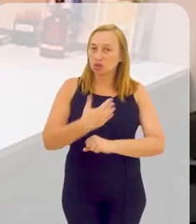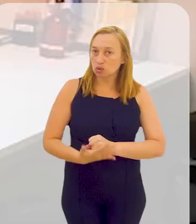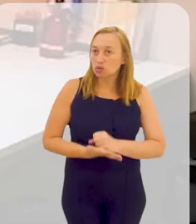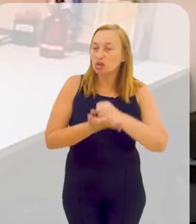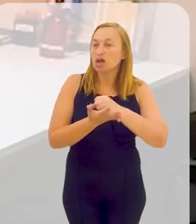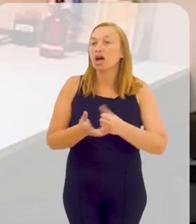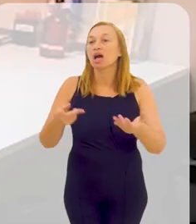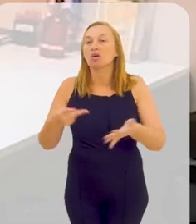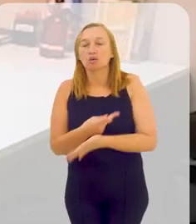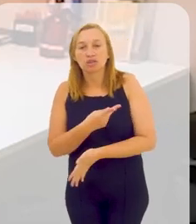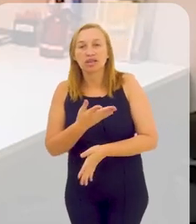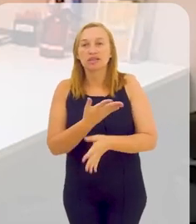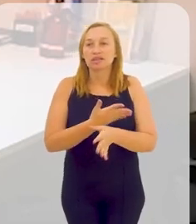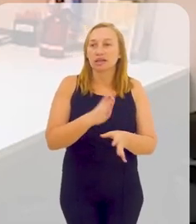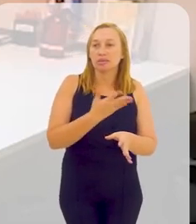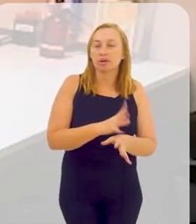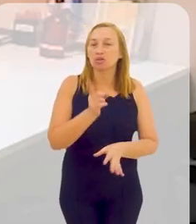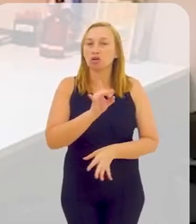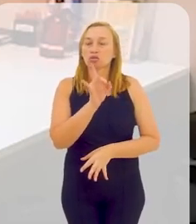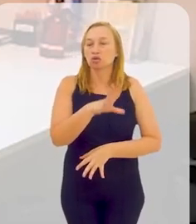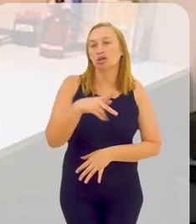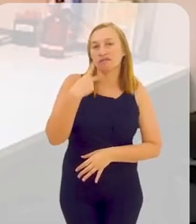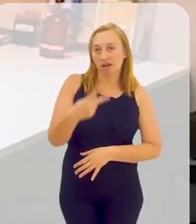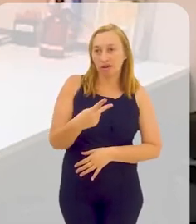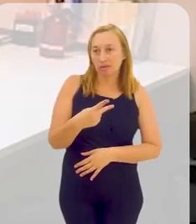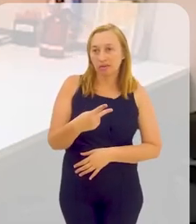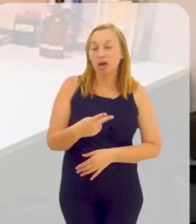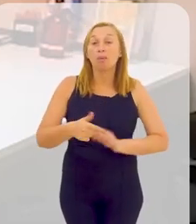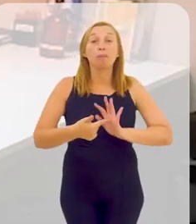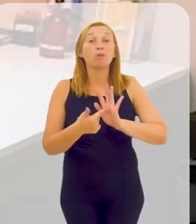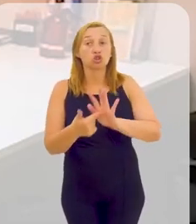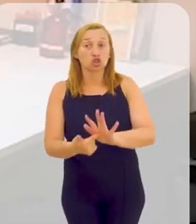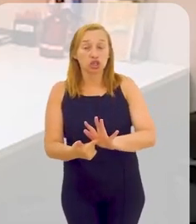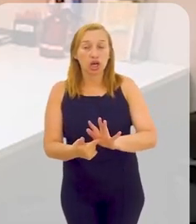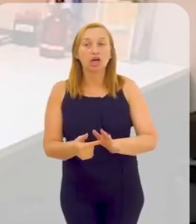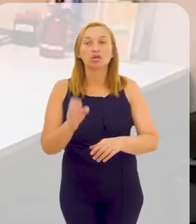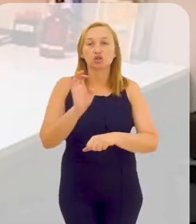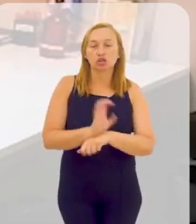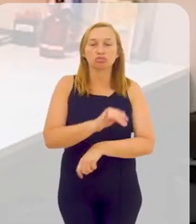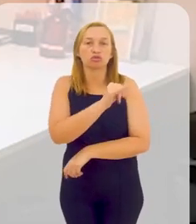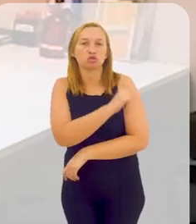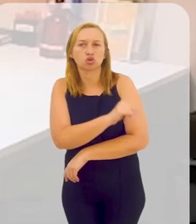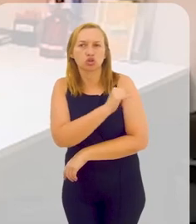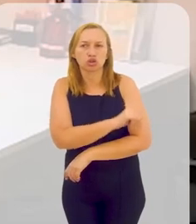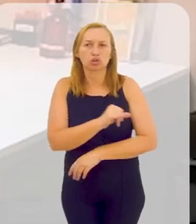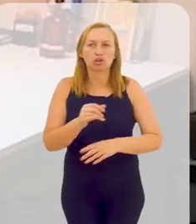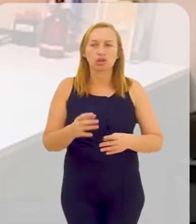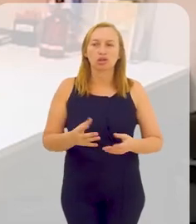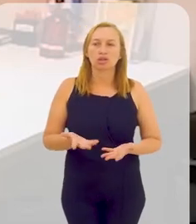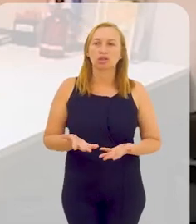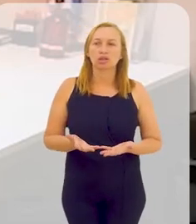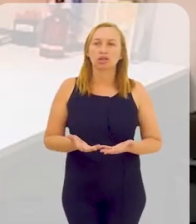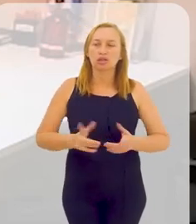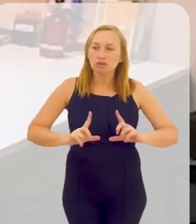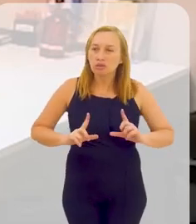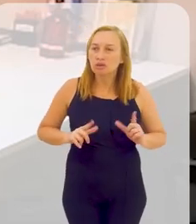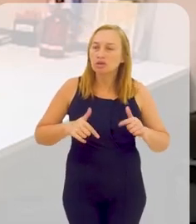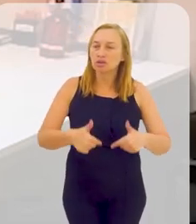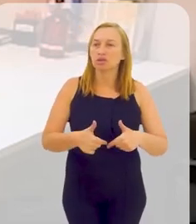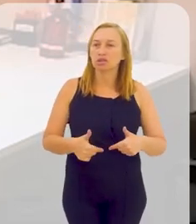que essa sustentabilidade acontece na prática não só no discurso mostrar que o Estado do Rio de Janeiro tá tendo